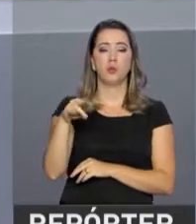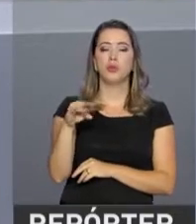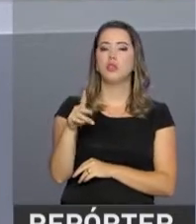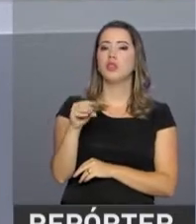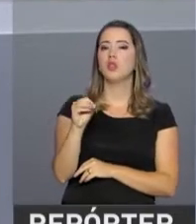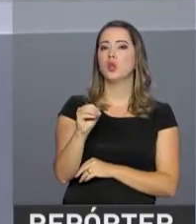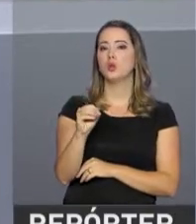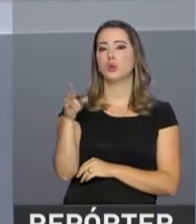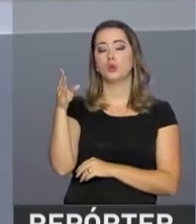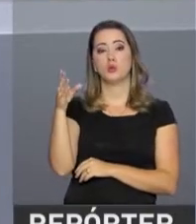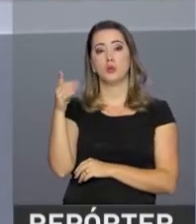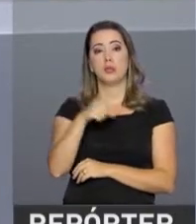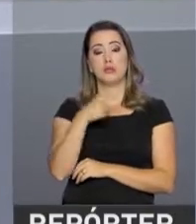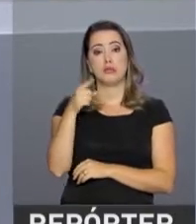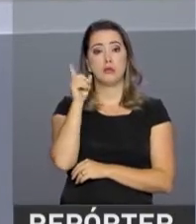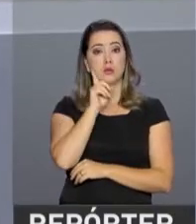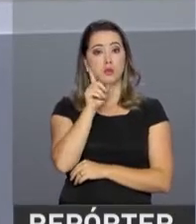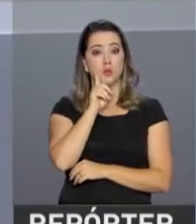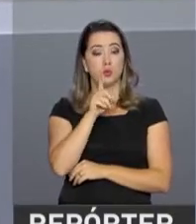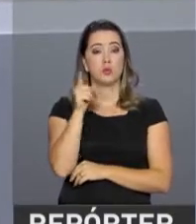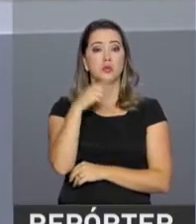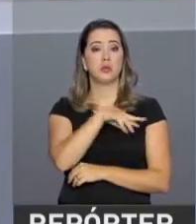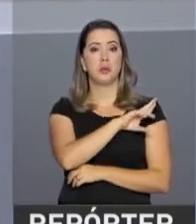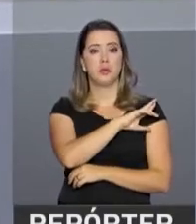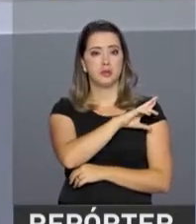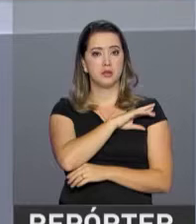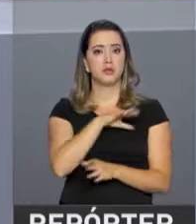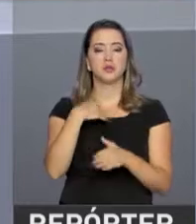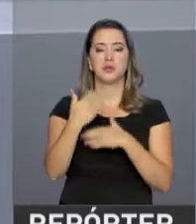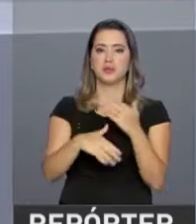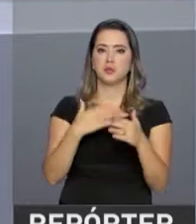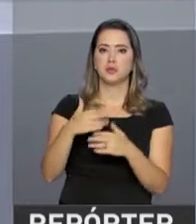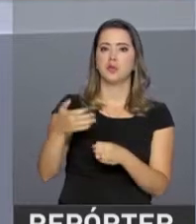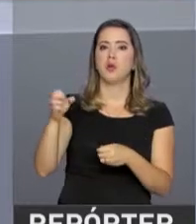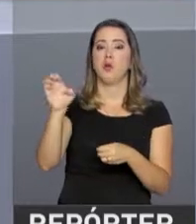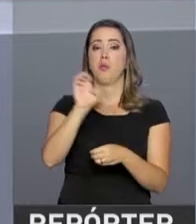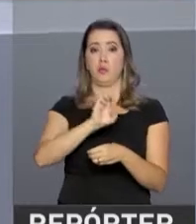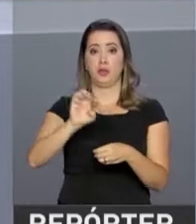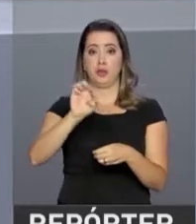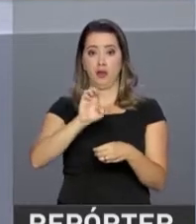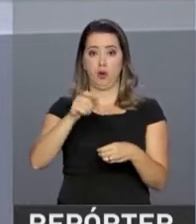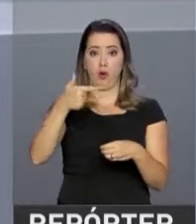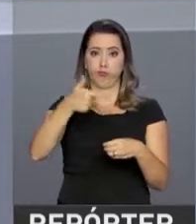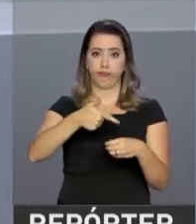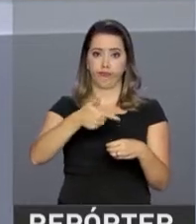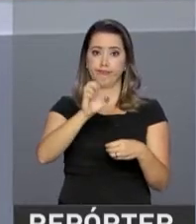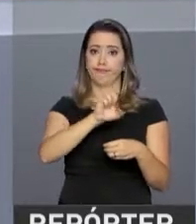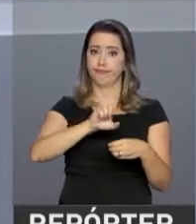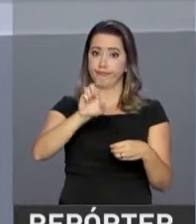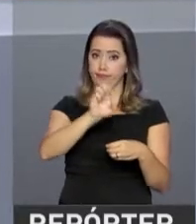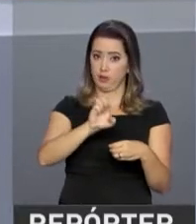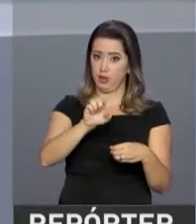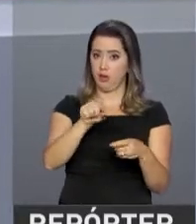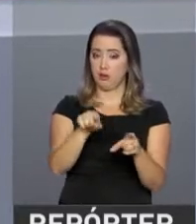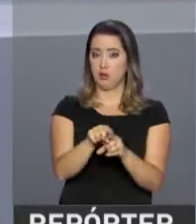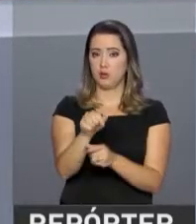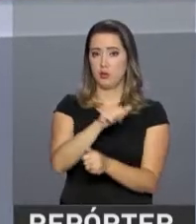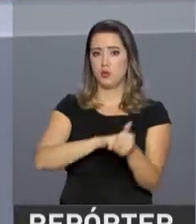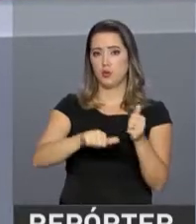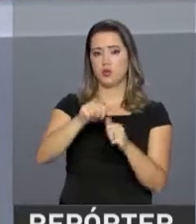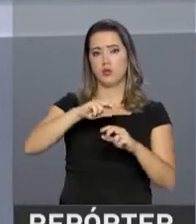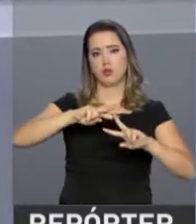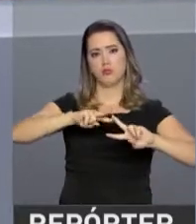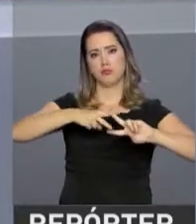representar um avanço importante para a produção de etanol de segunda geração com a modificação genética das células da